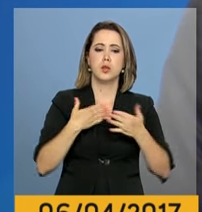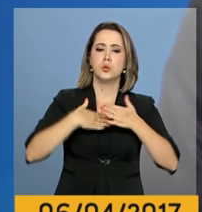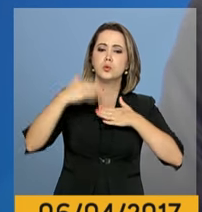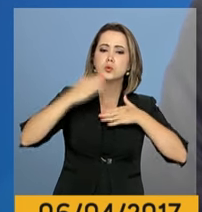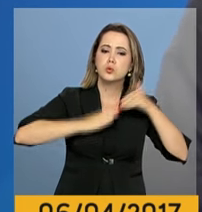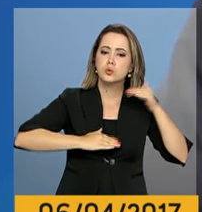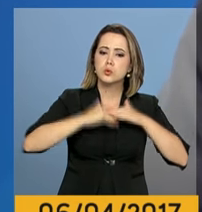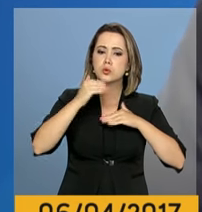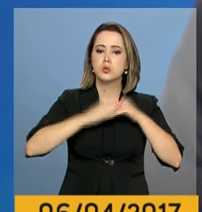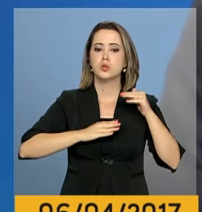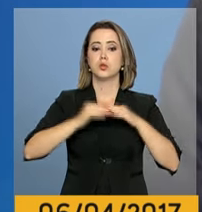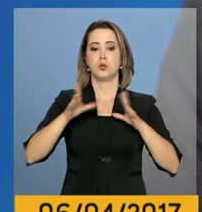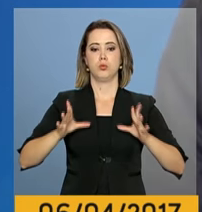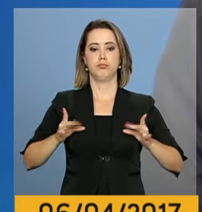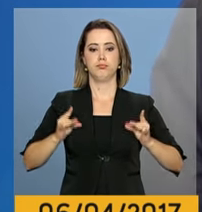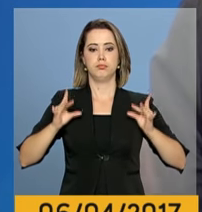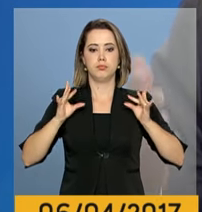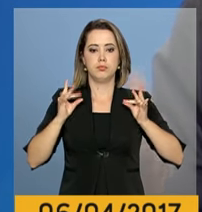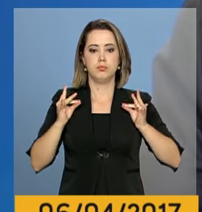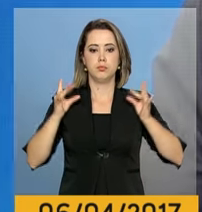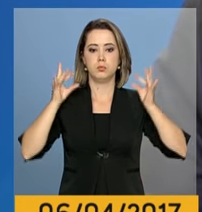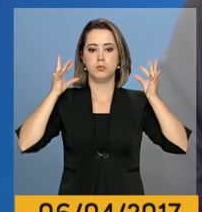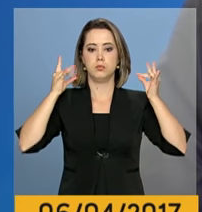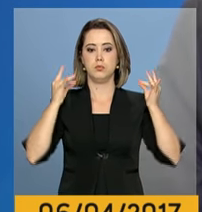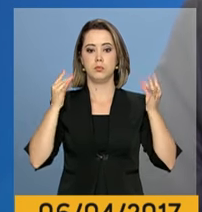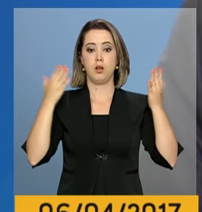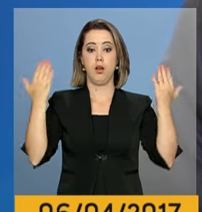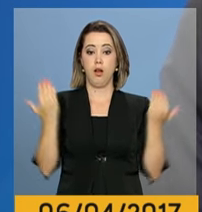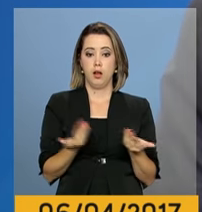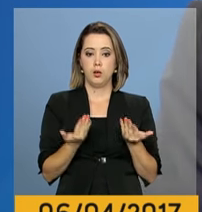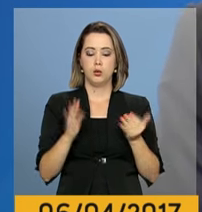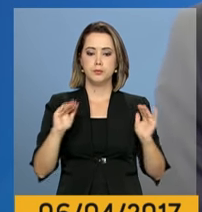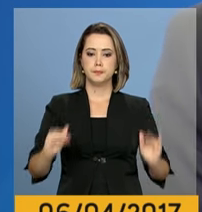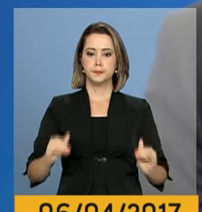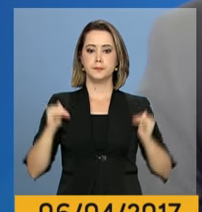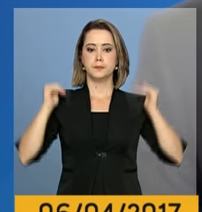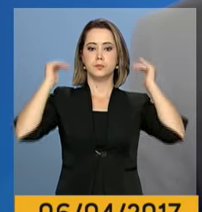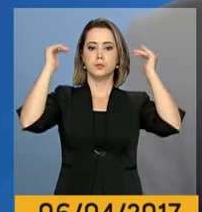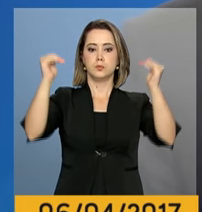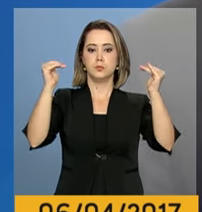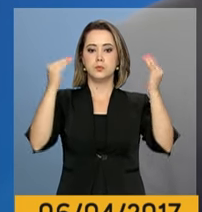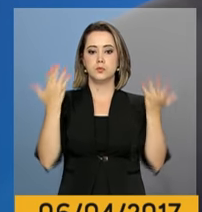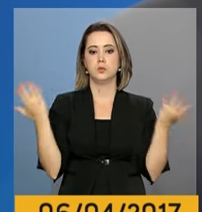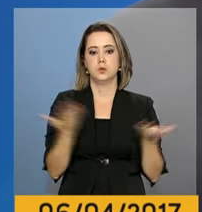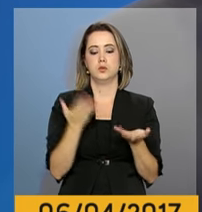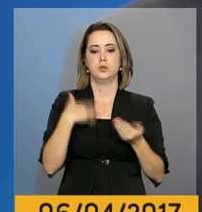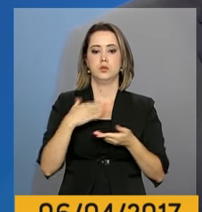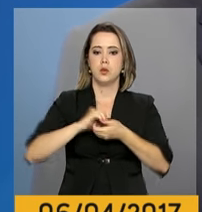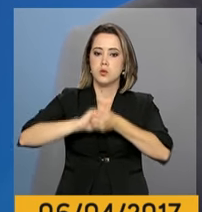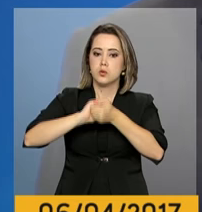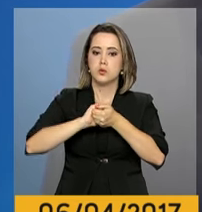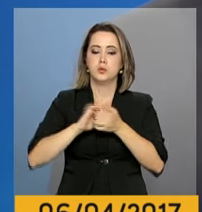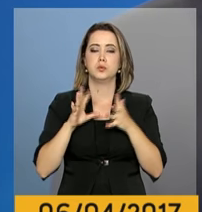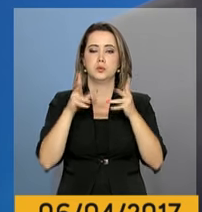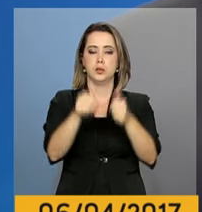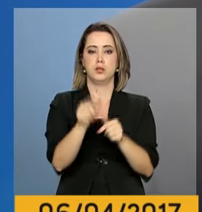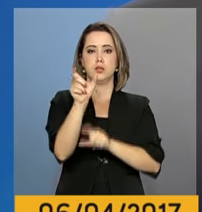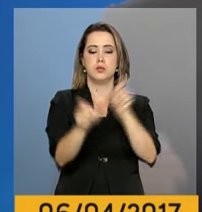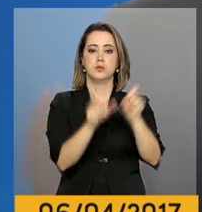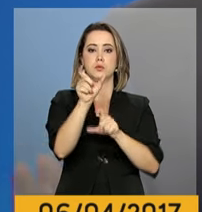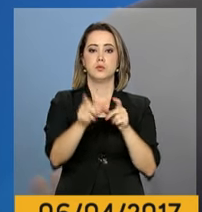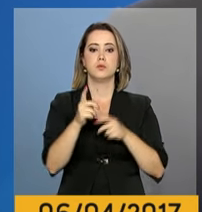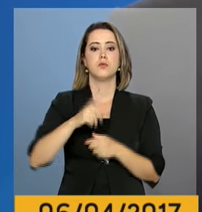qualquer patente, o fato quando se chega a esta, que agora nós tivemos a oportunidade de cumprimentar a todos,